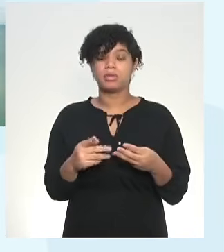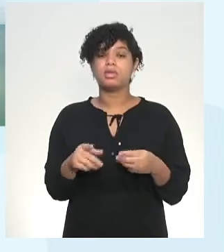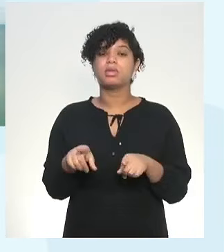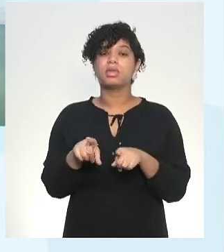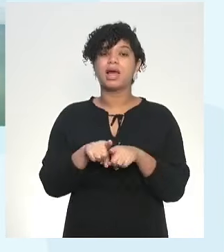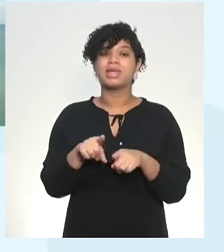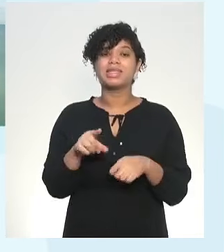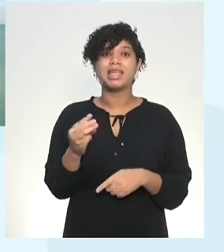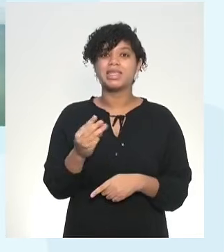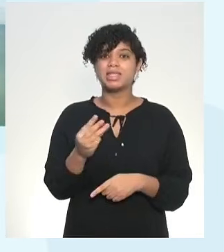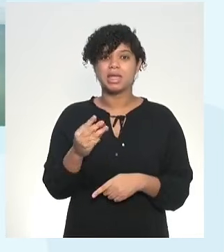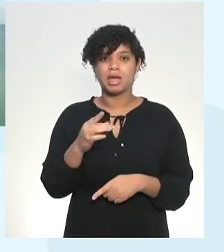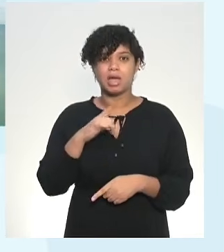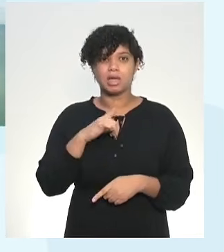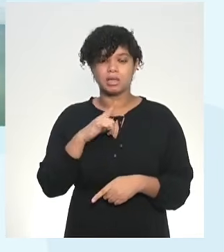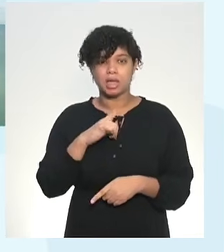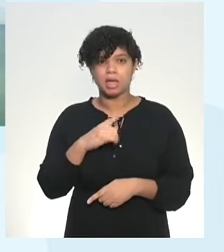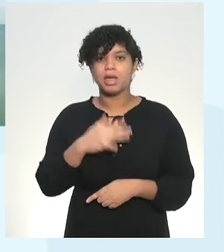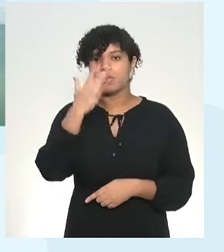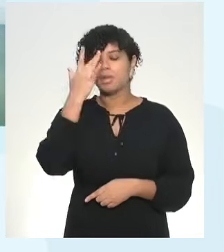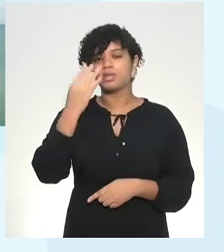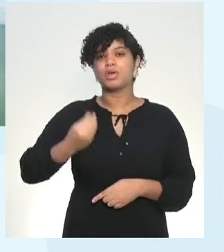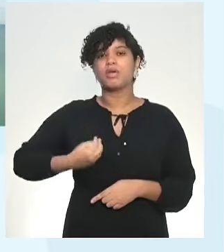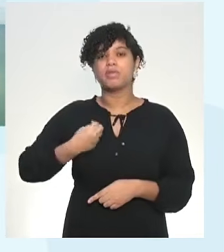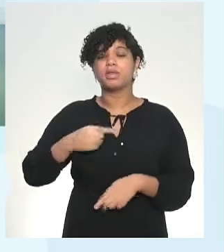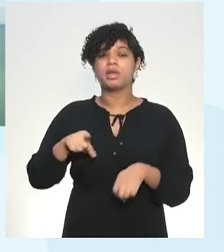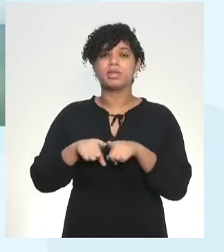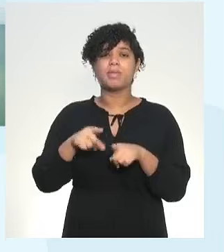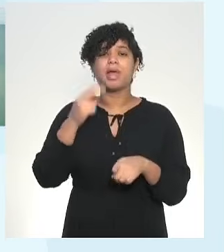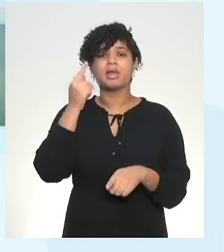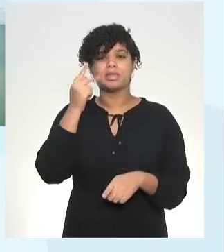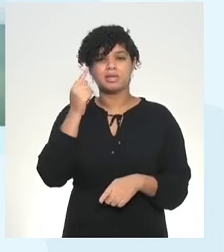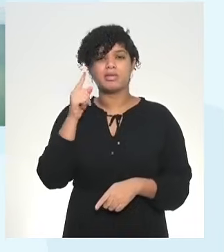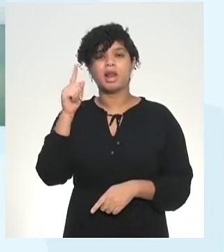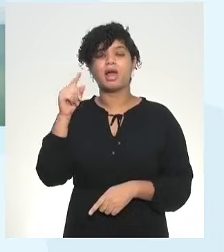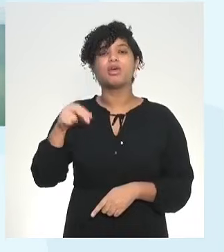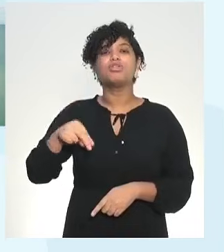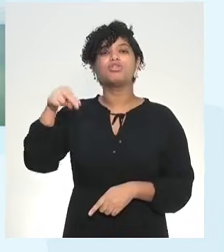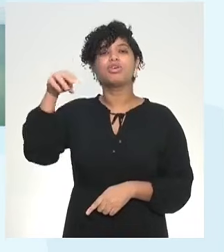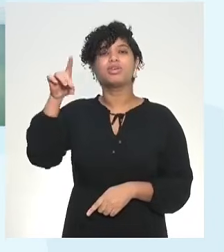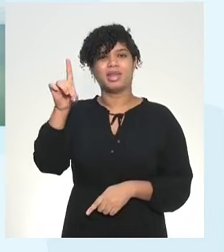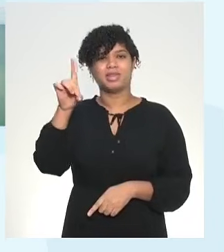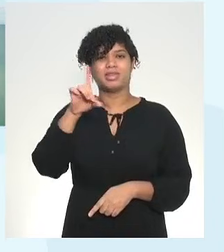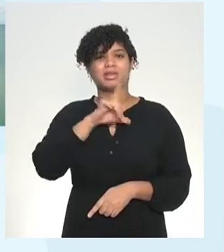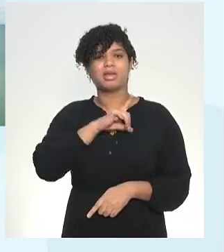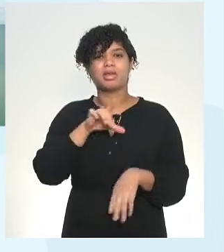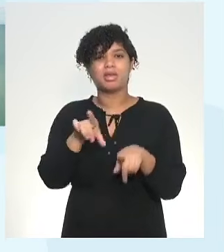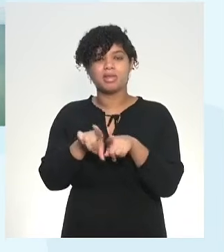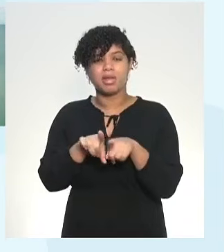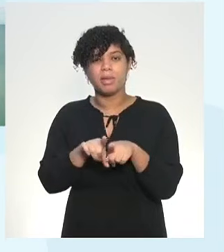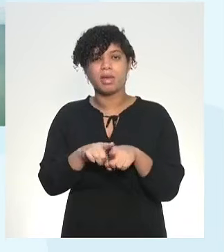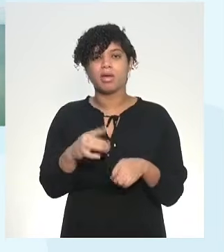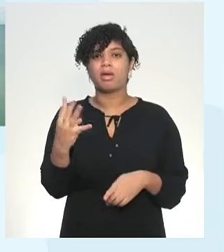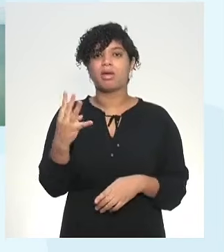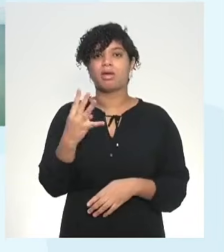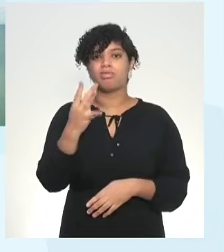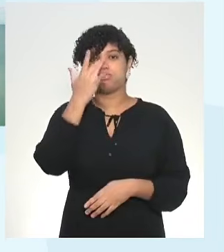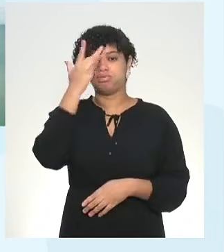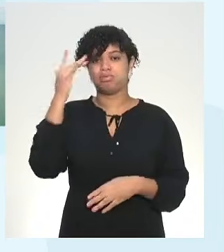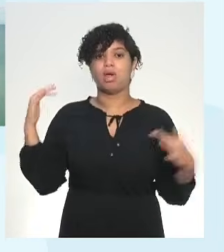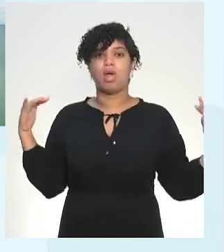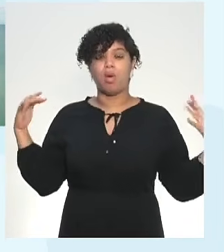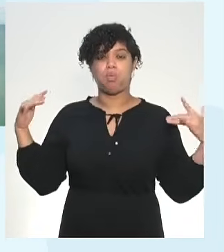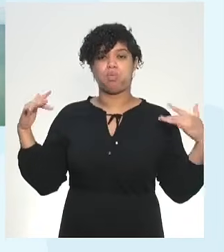concentração urbana em população do país, e Recife, lá no Nordeste, como sendo aí a quarta maior